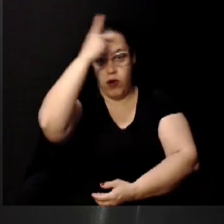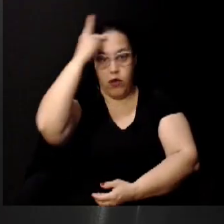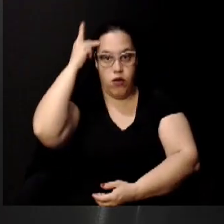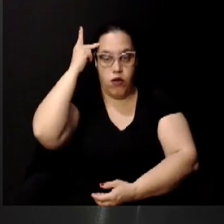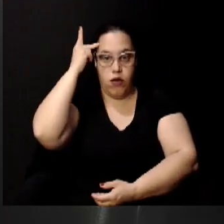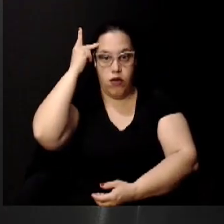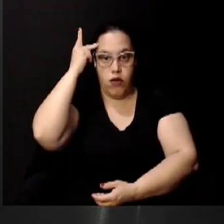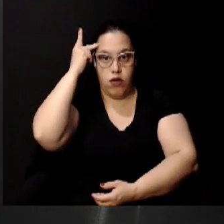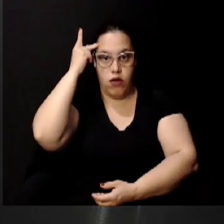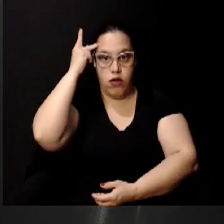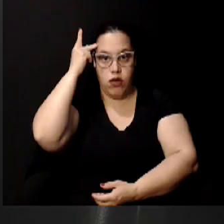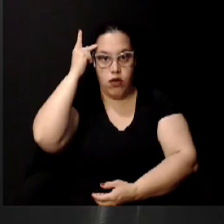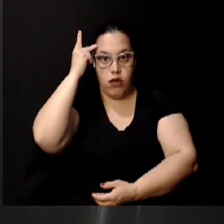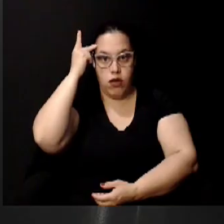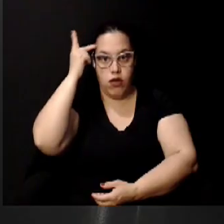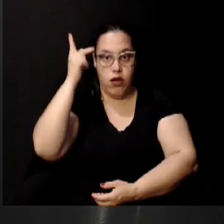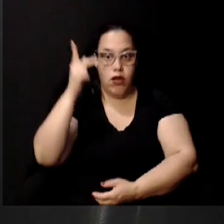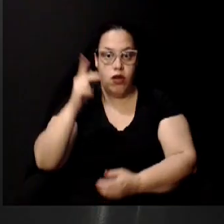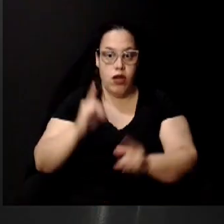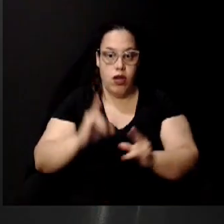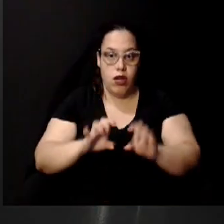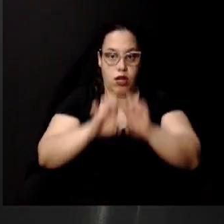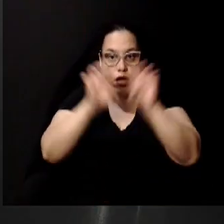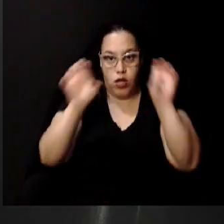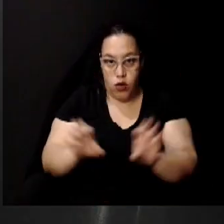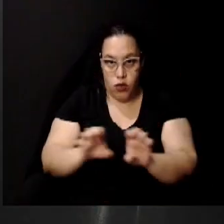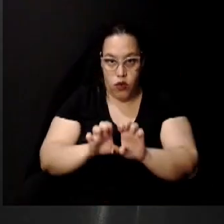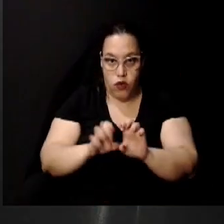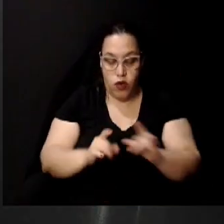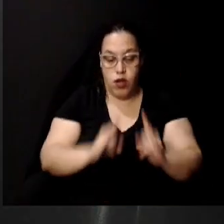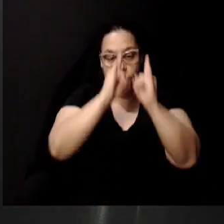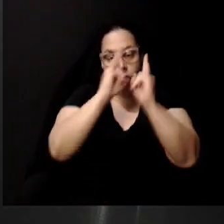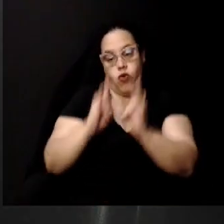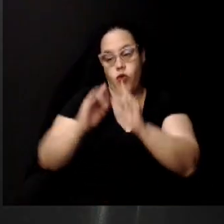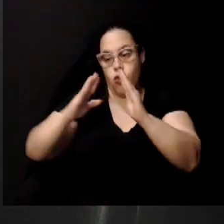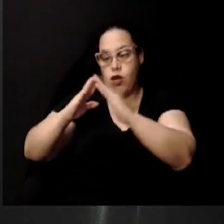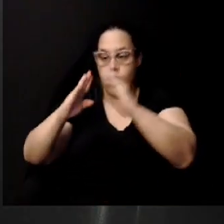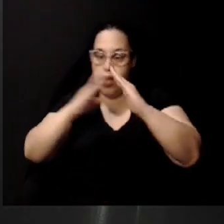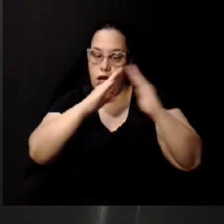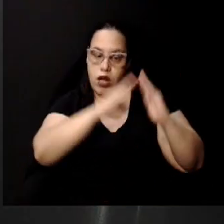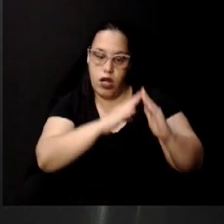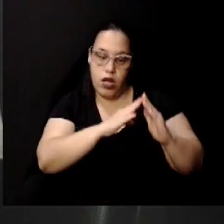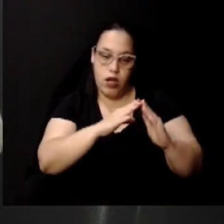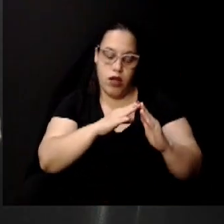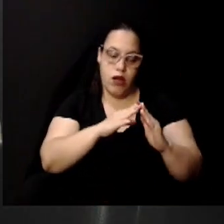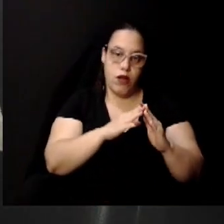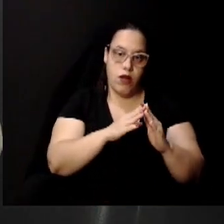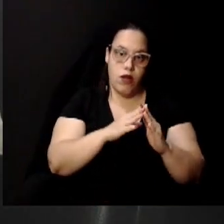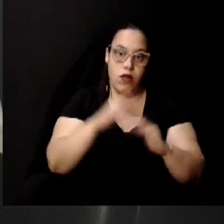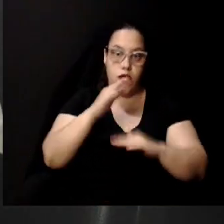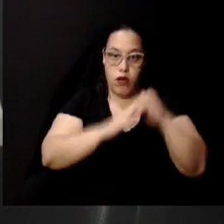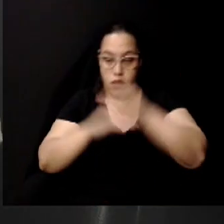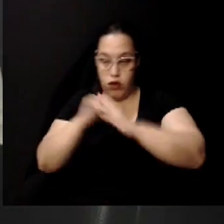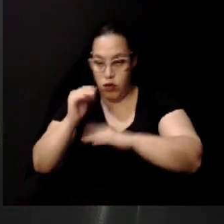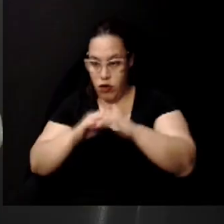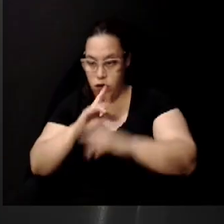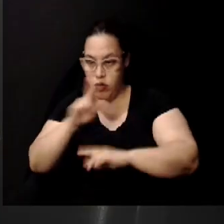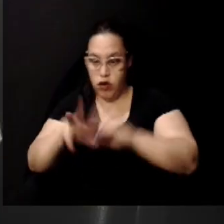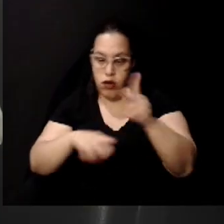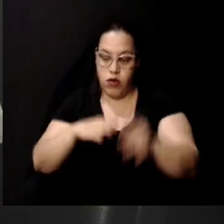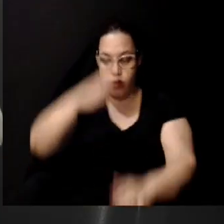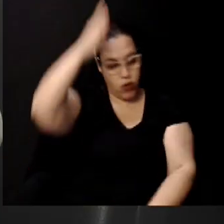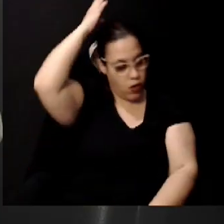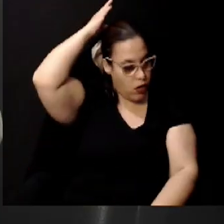e né, como é que fala? Imóveis, estruturas, bens, assim, né? O Corpo de Bombeiros também não